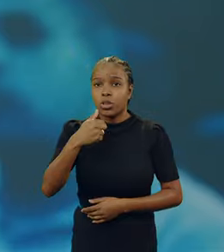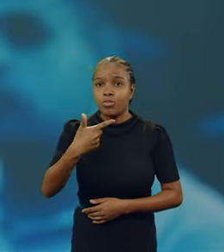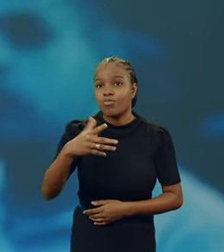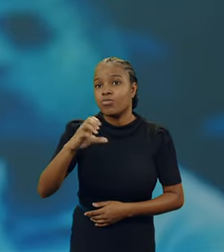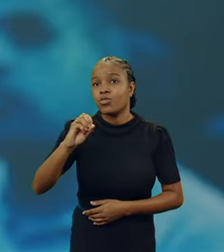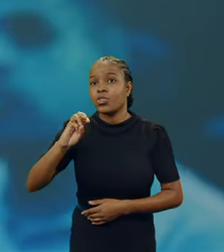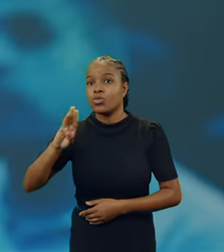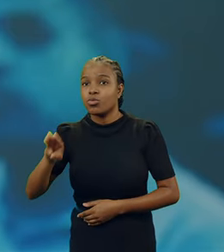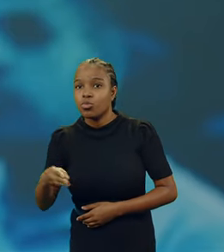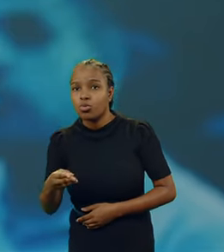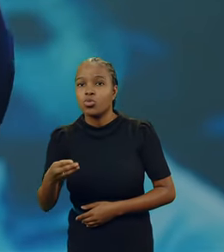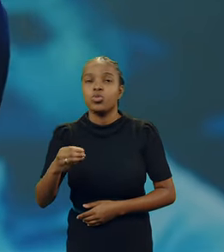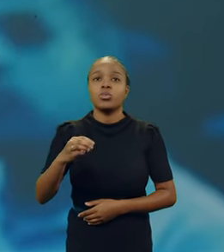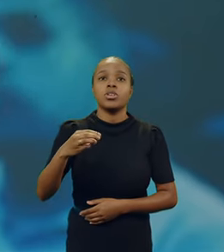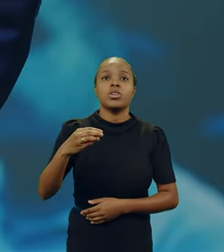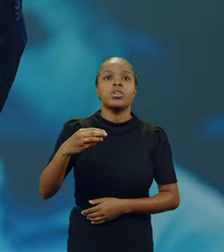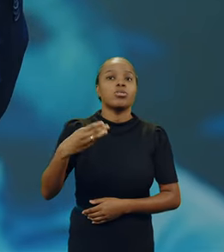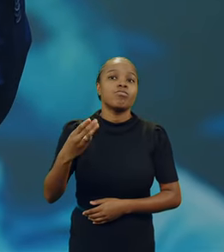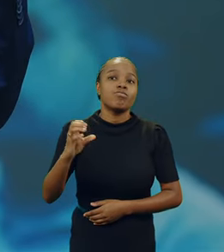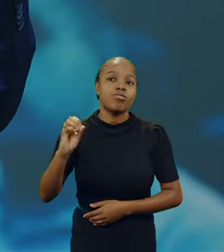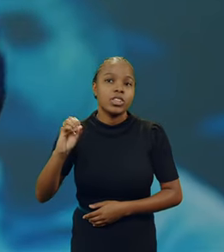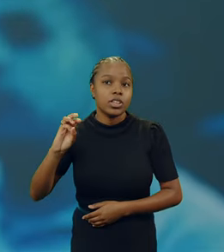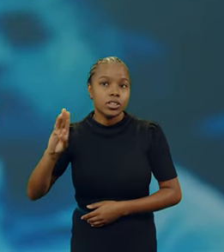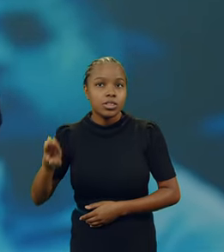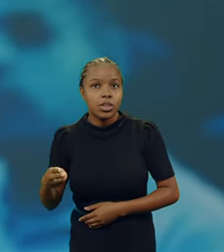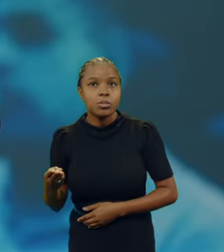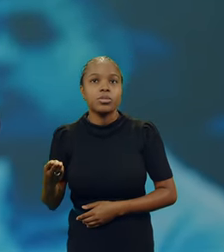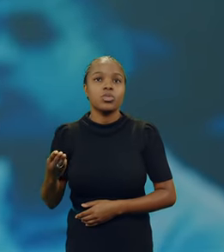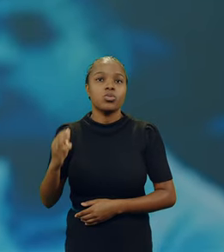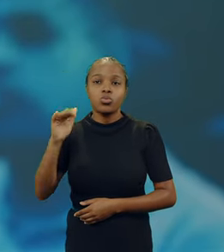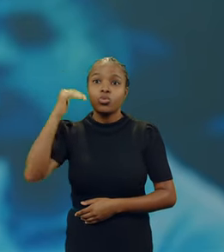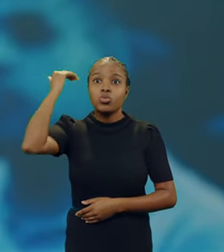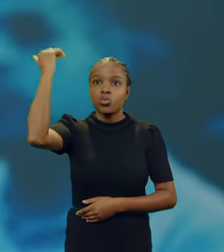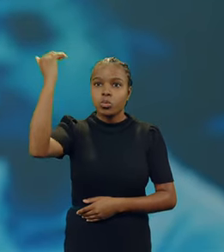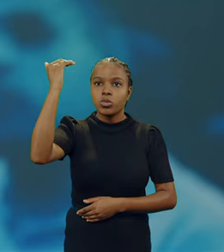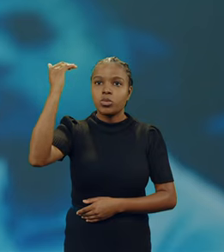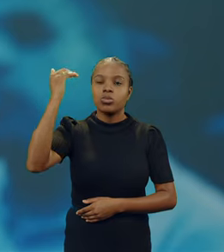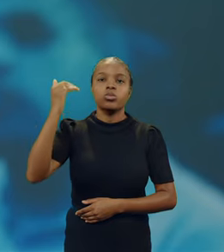mil, 30 mil, e do nada sumiu o número.